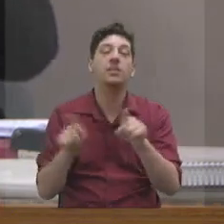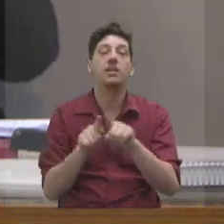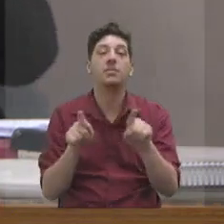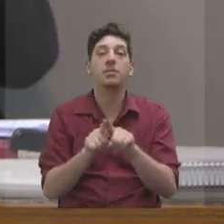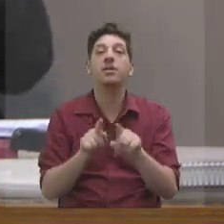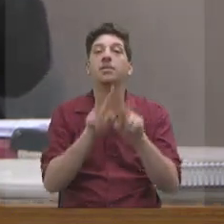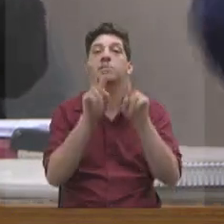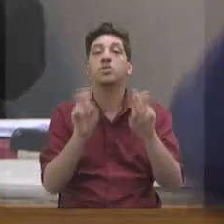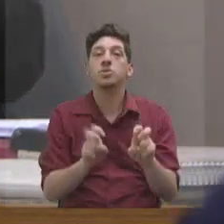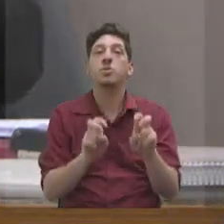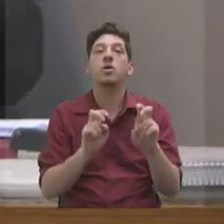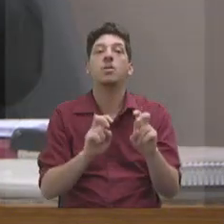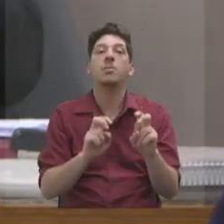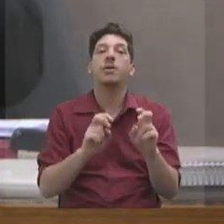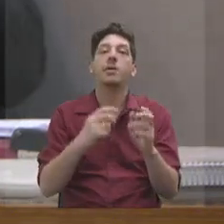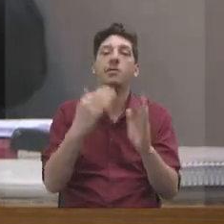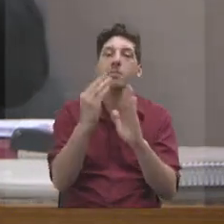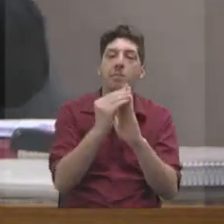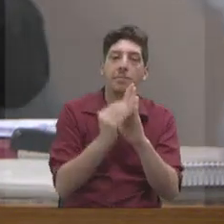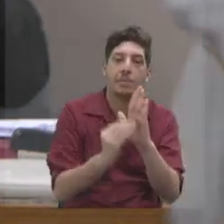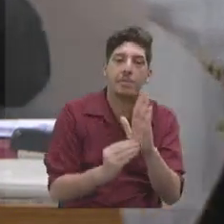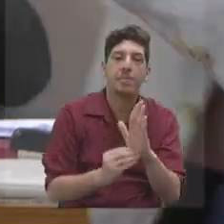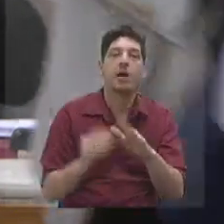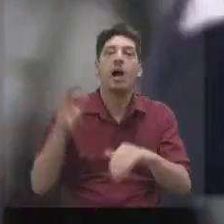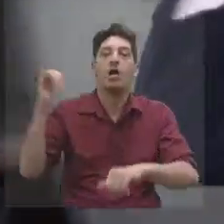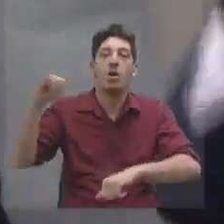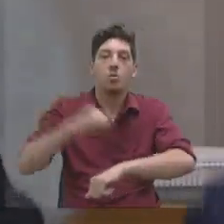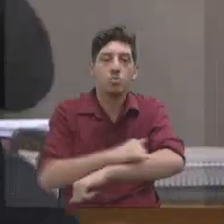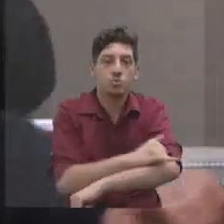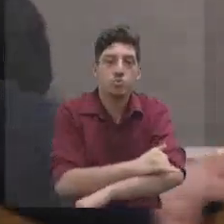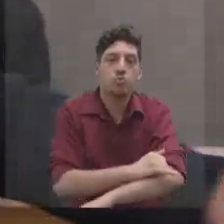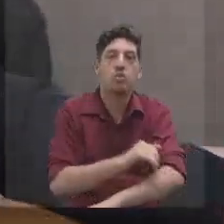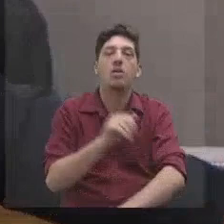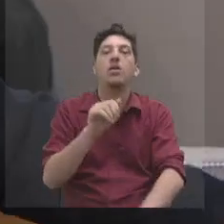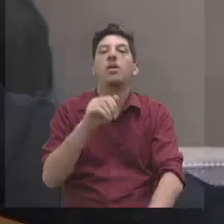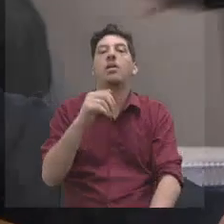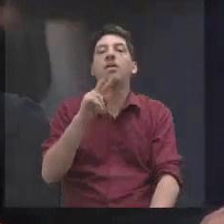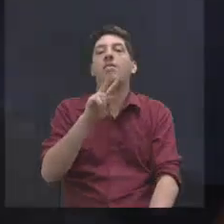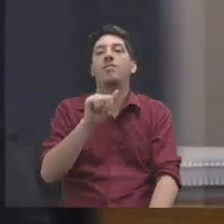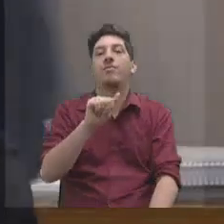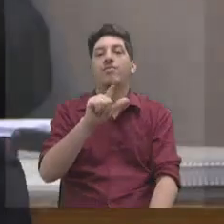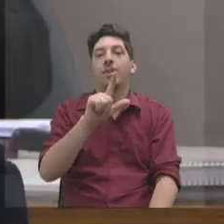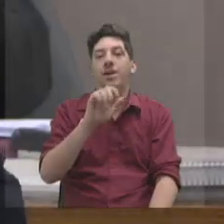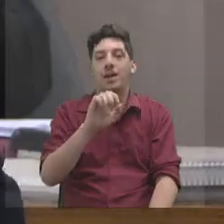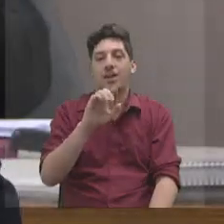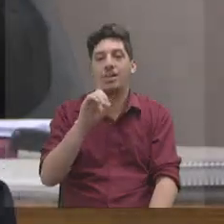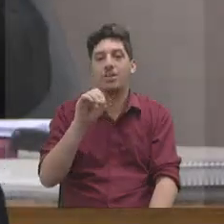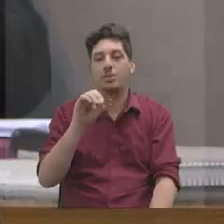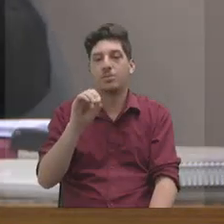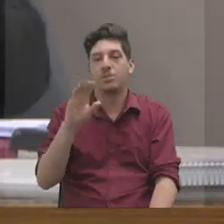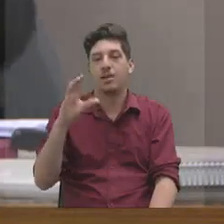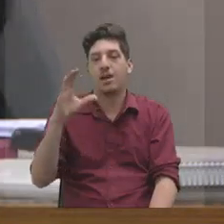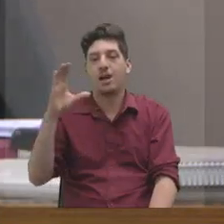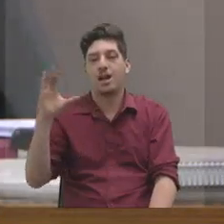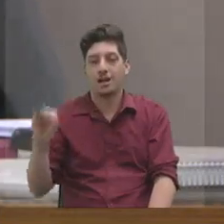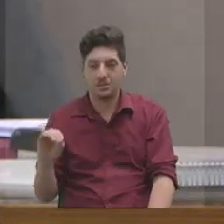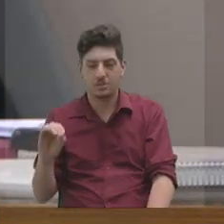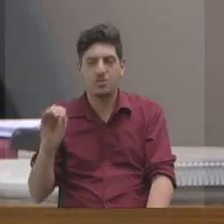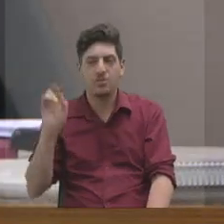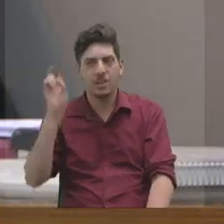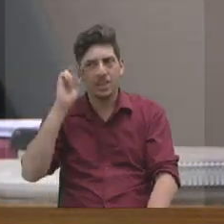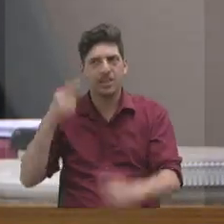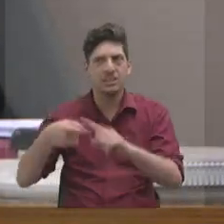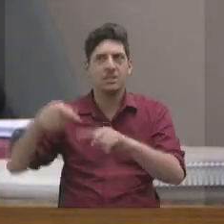agenda da aviação né e do aeroporto Vale do Aço né a gente chegou quando ele está com um deputado Cristiano na quinta passada né Deputado quando